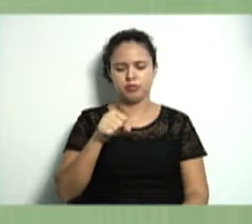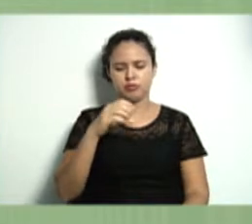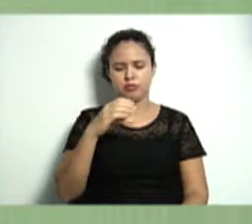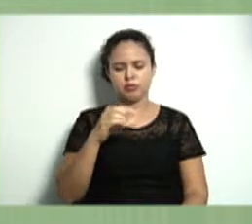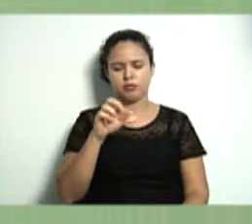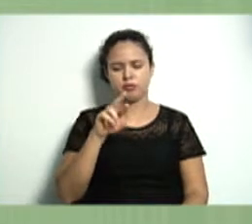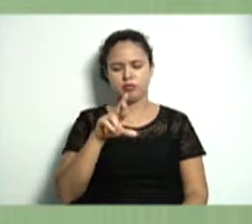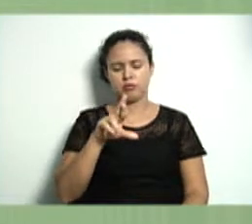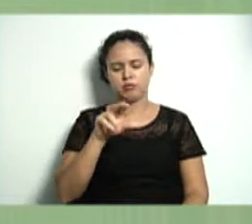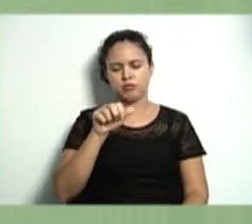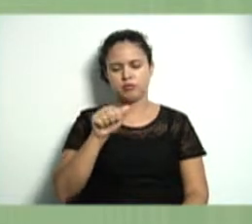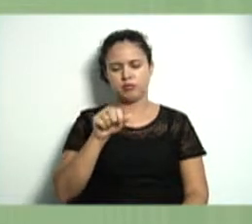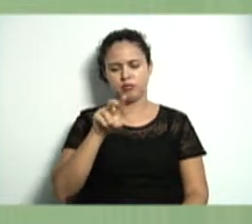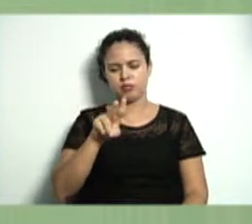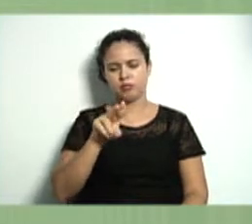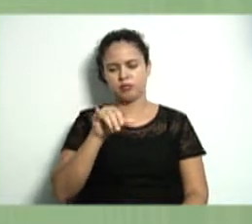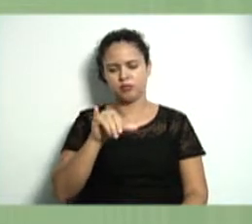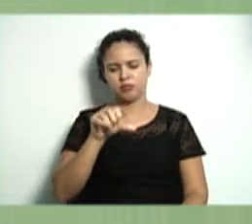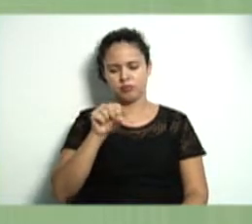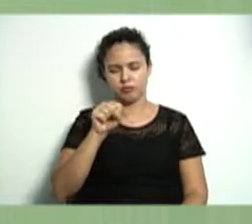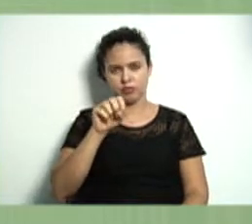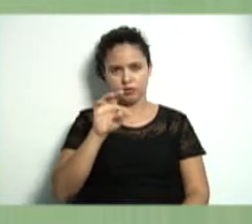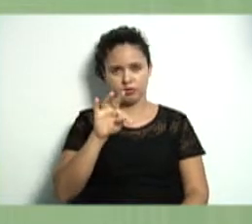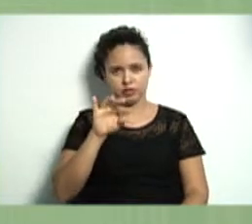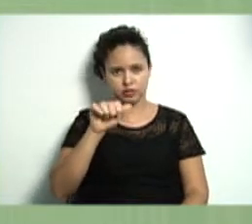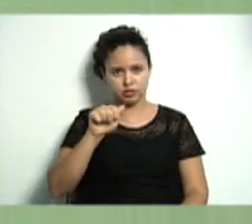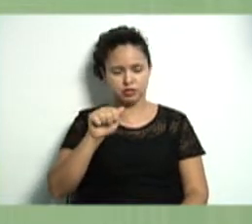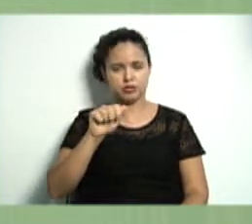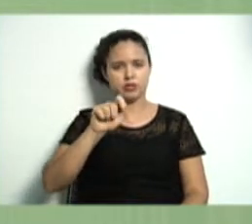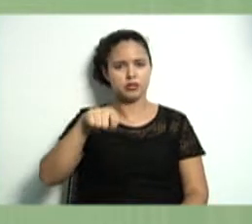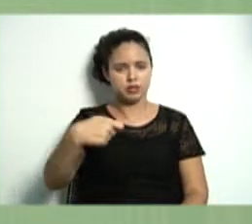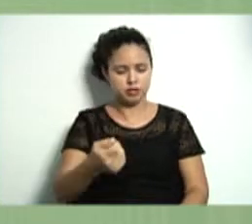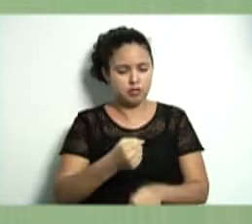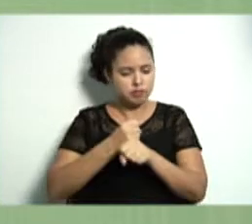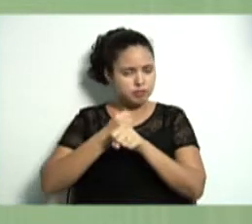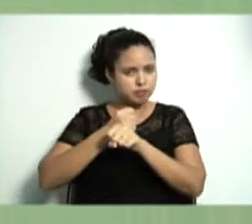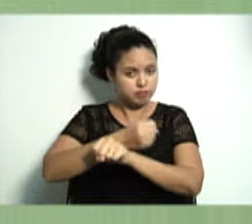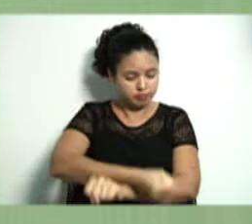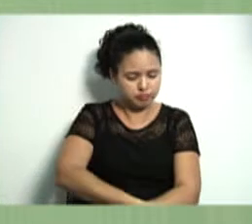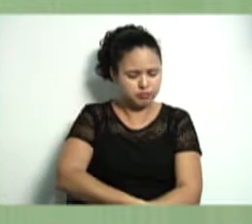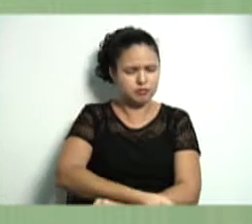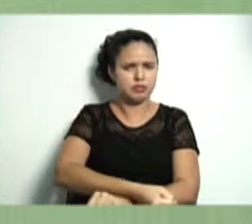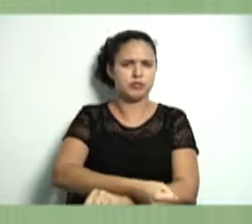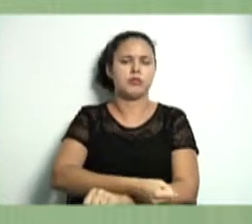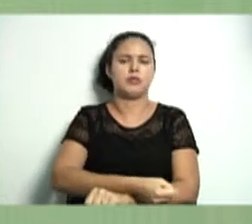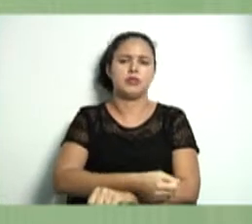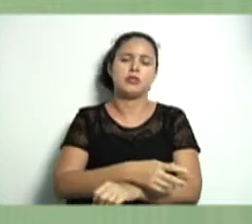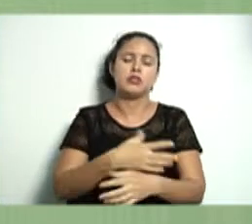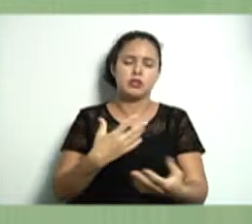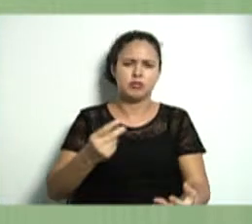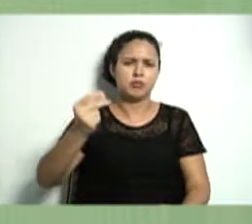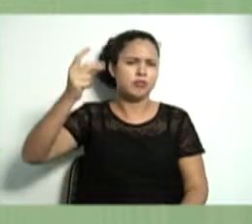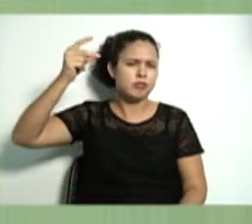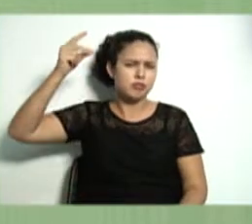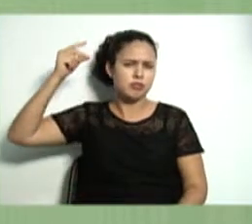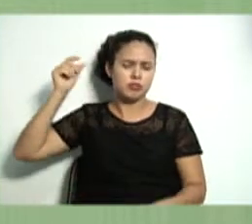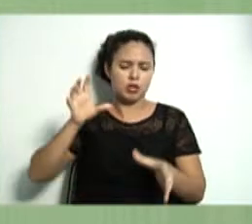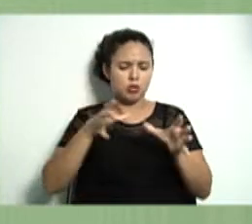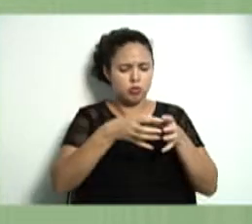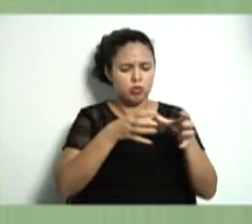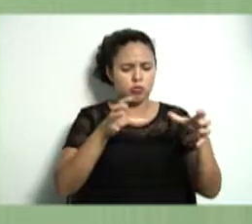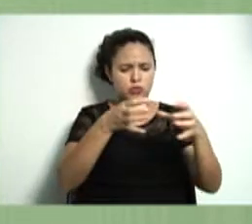a maioria das sociedades da antiguidade, nas quais o Estado passou a existir para garantir a dominação